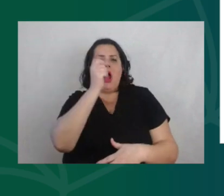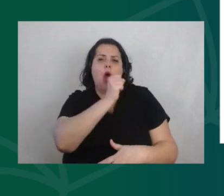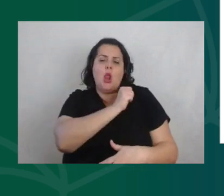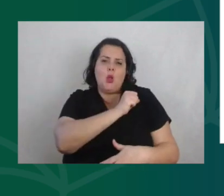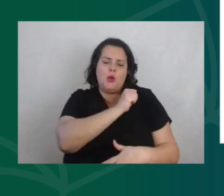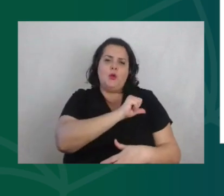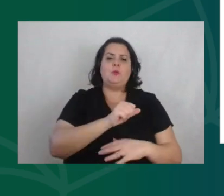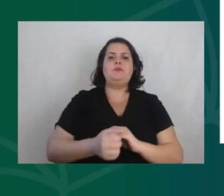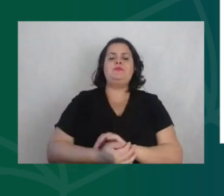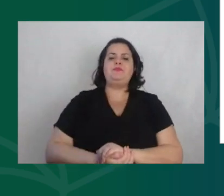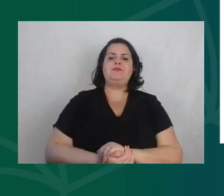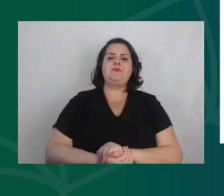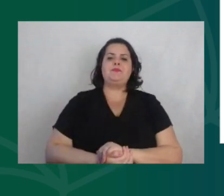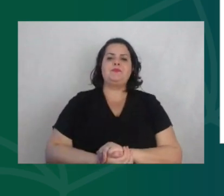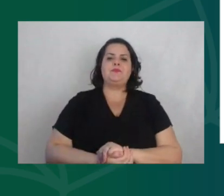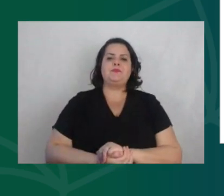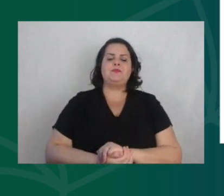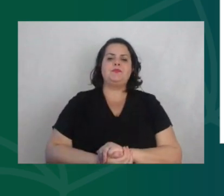o próximo?